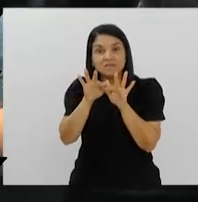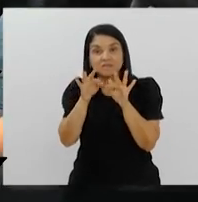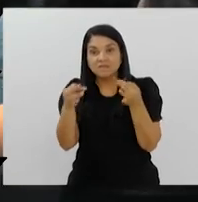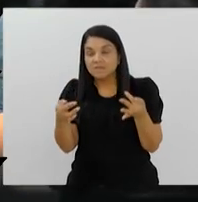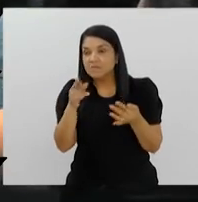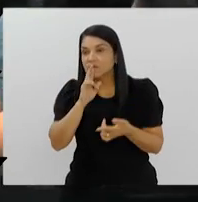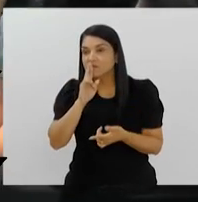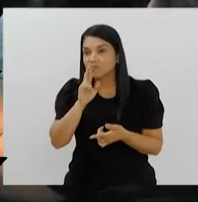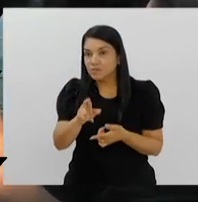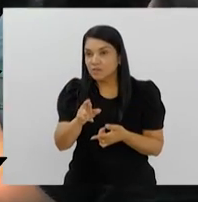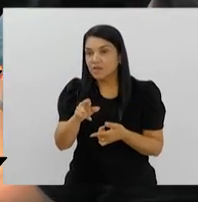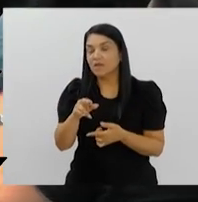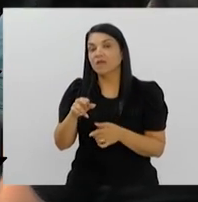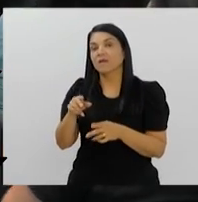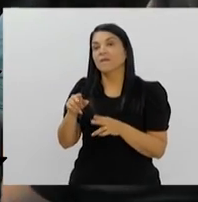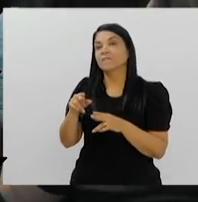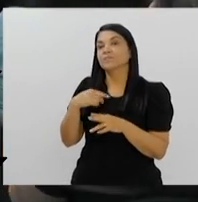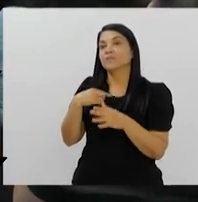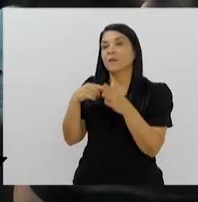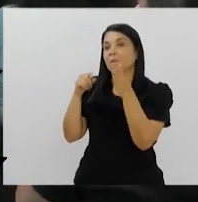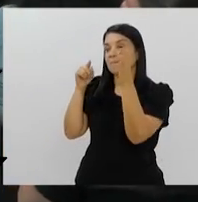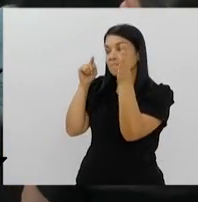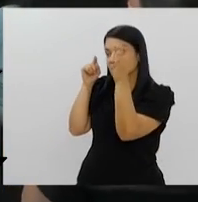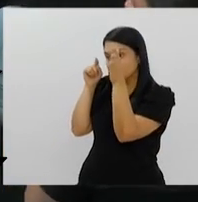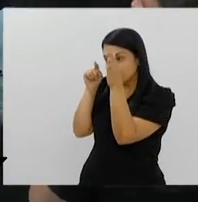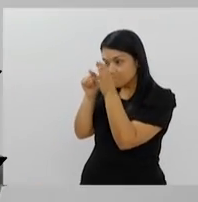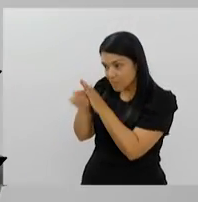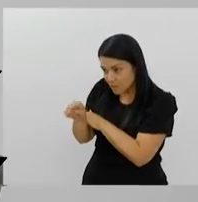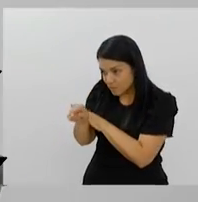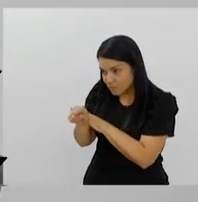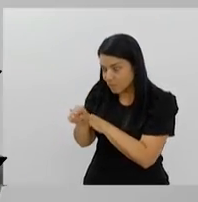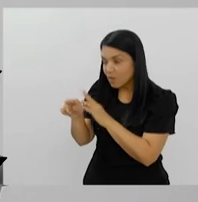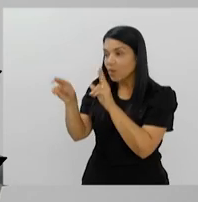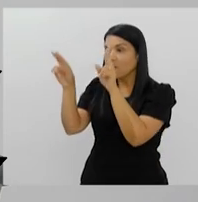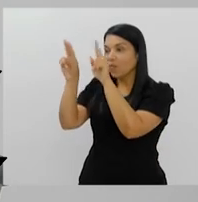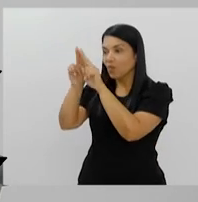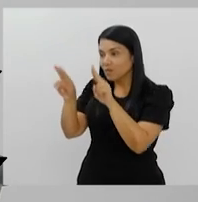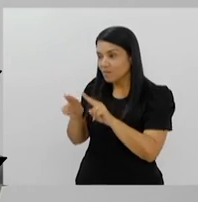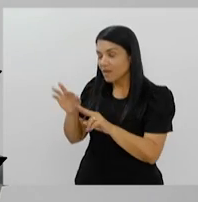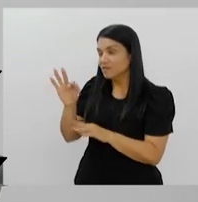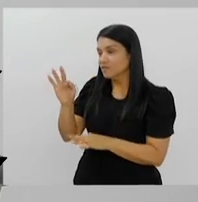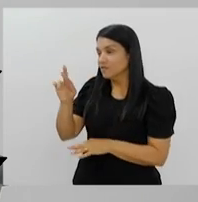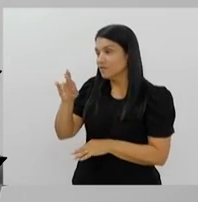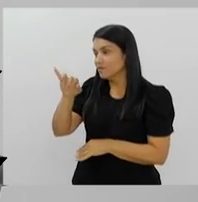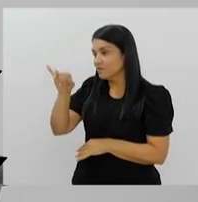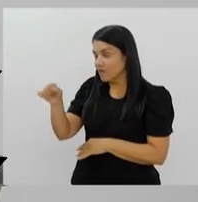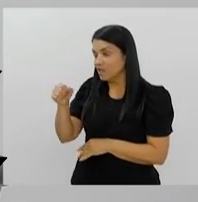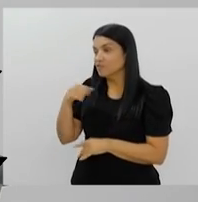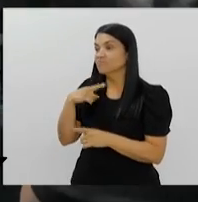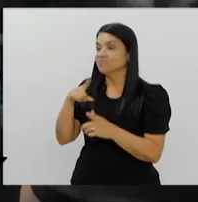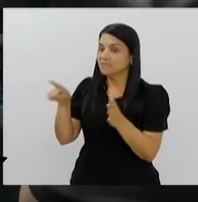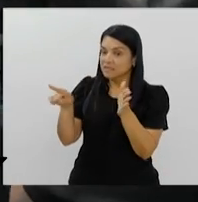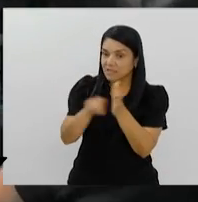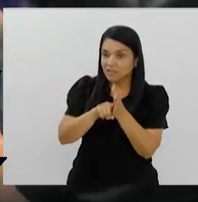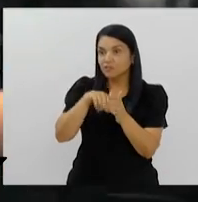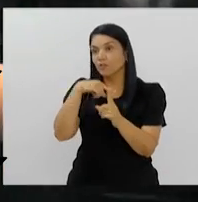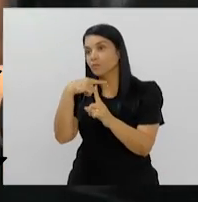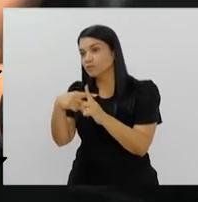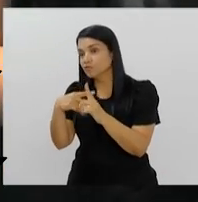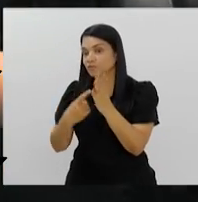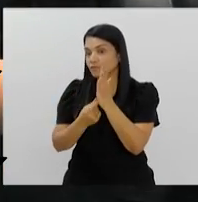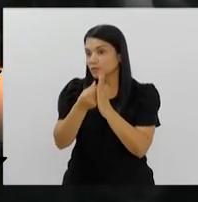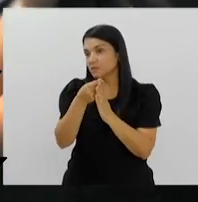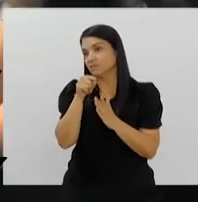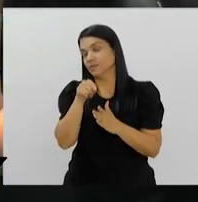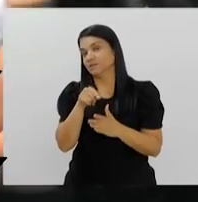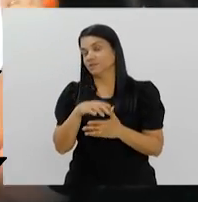de a Unimed eu tô perguntando para o preposto da empresa a Unimed Ferd está no vermelho ou no azul é sim ou não é vermelho azul não tem